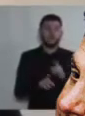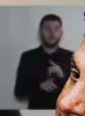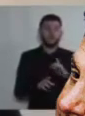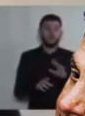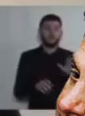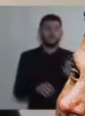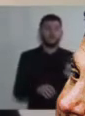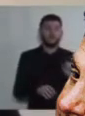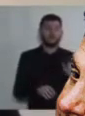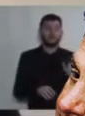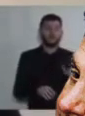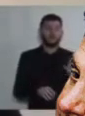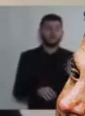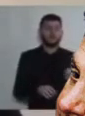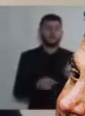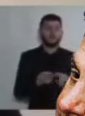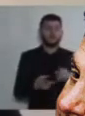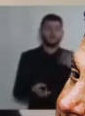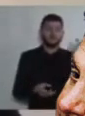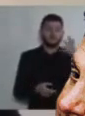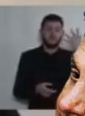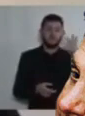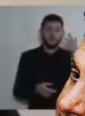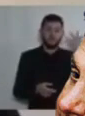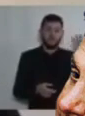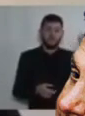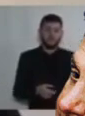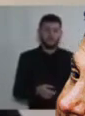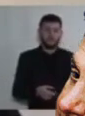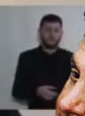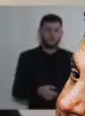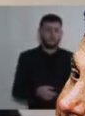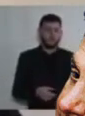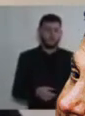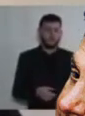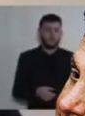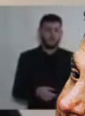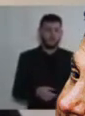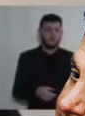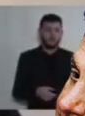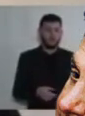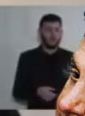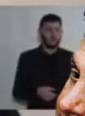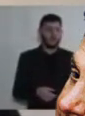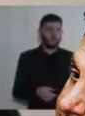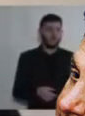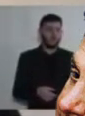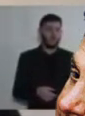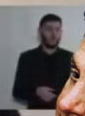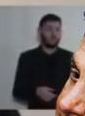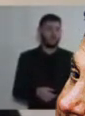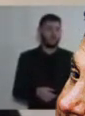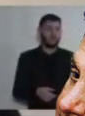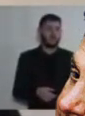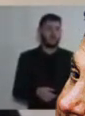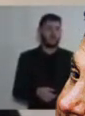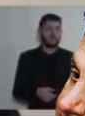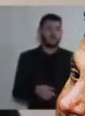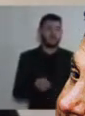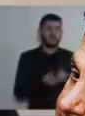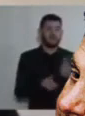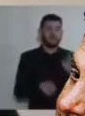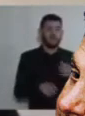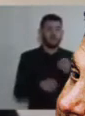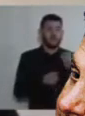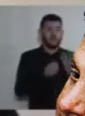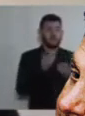dos depoimentos prestados por Antônio Palocci Filho em acordo de colaboração premiada para os autos da referida ação